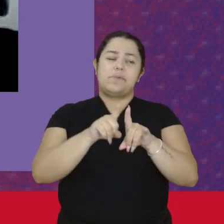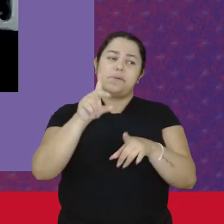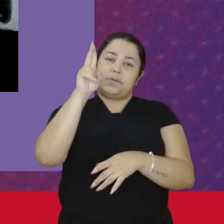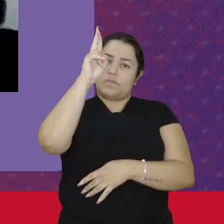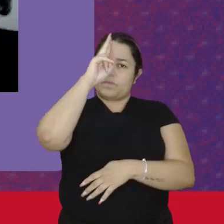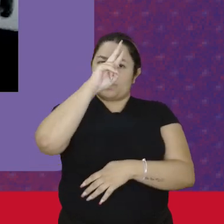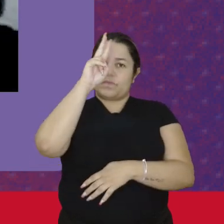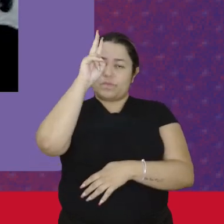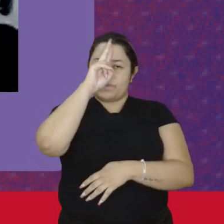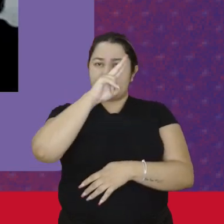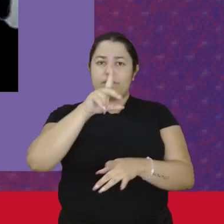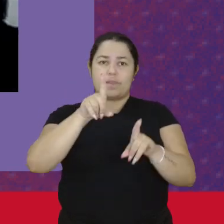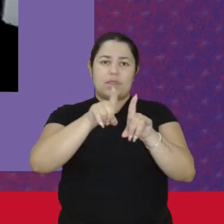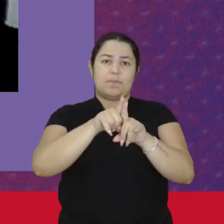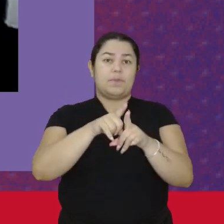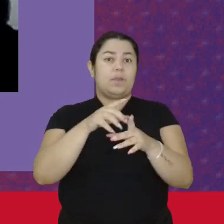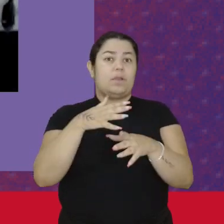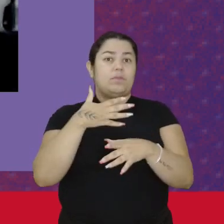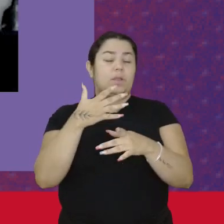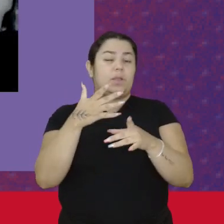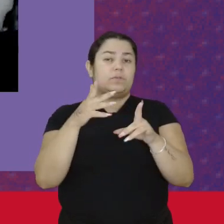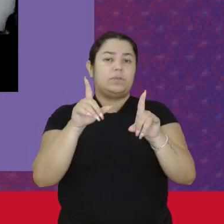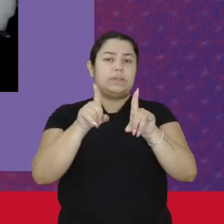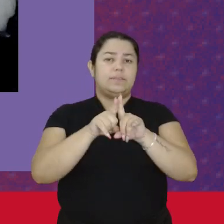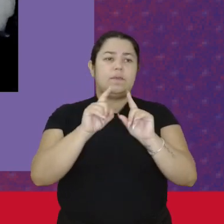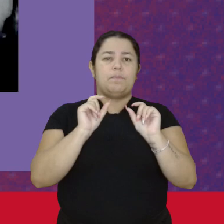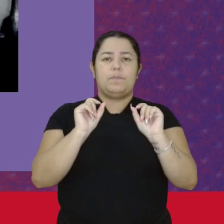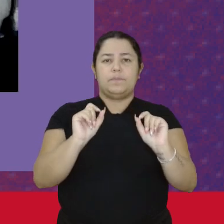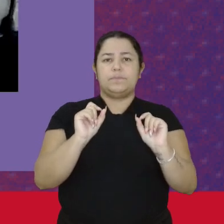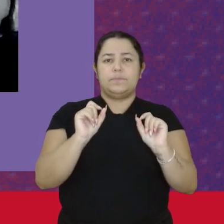de ter esse impacto